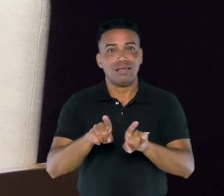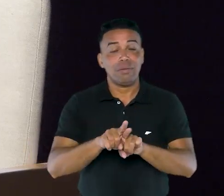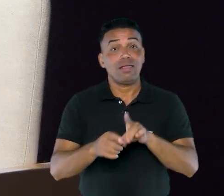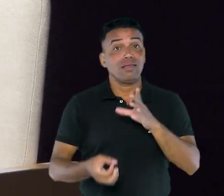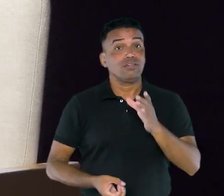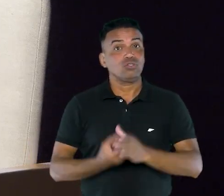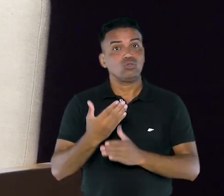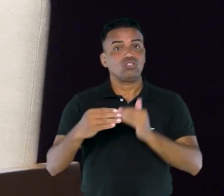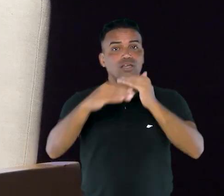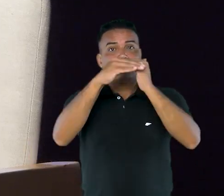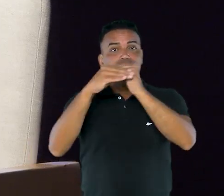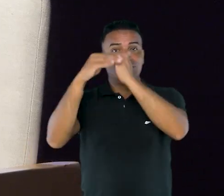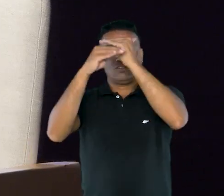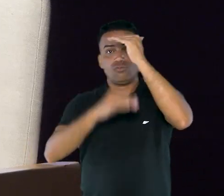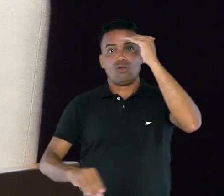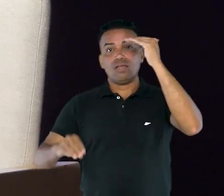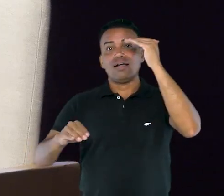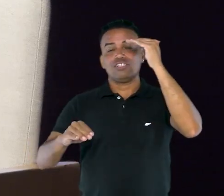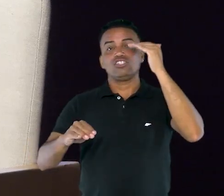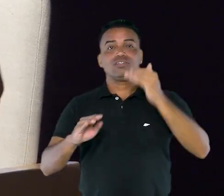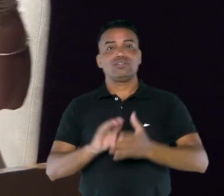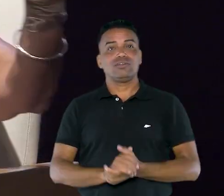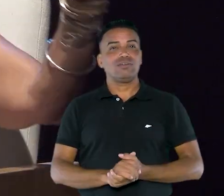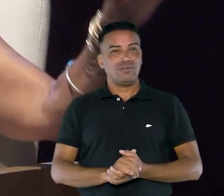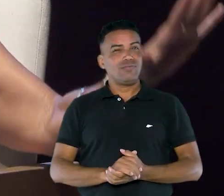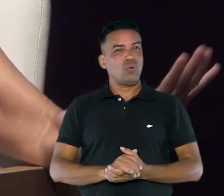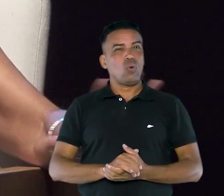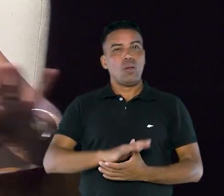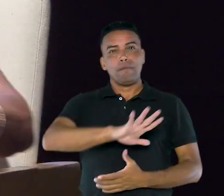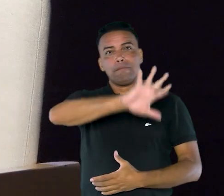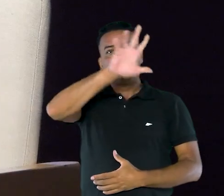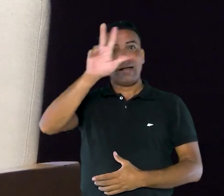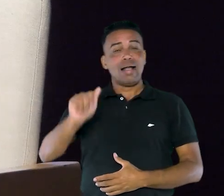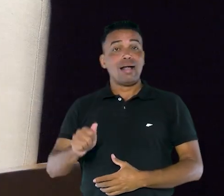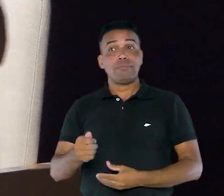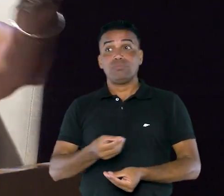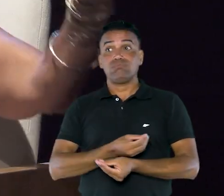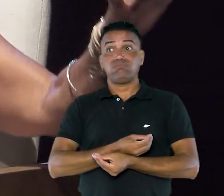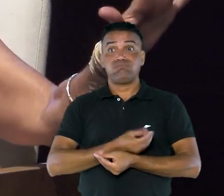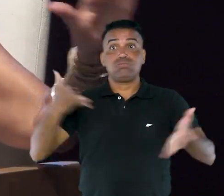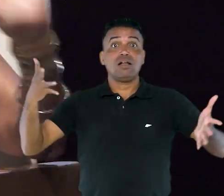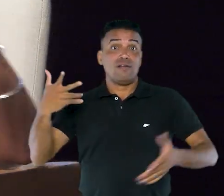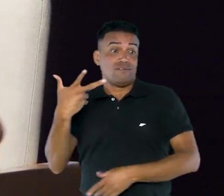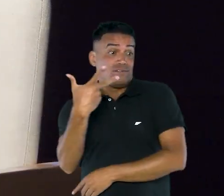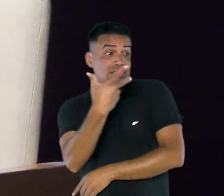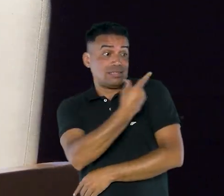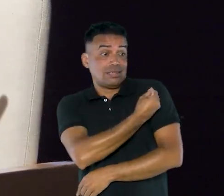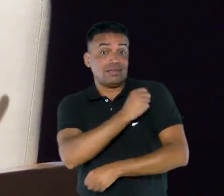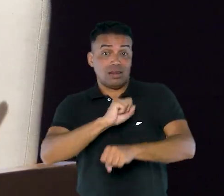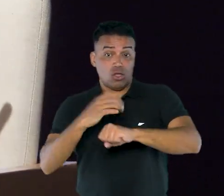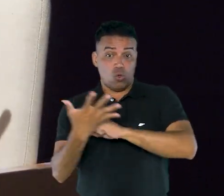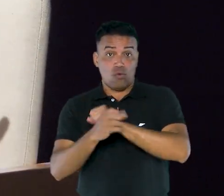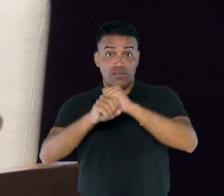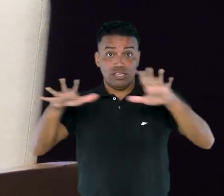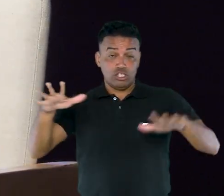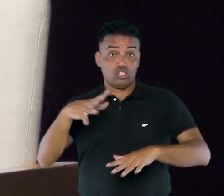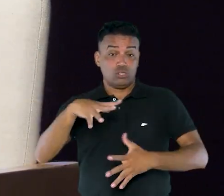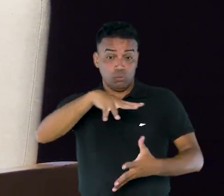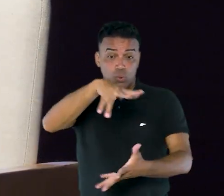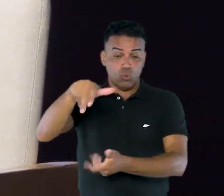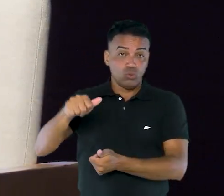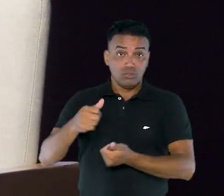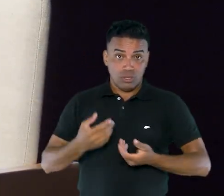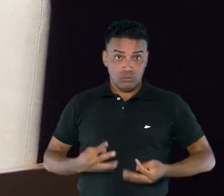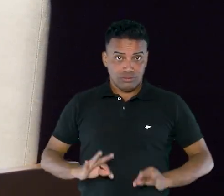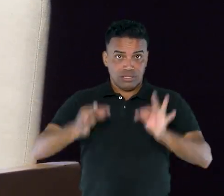também geradora de desigualdade. Olha o mapa da distribuição da vacina da Covid no mundo, e você vai entender que tecnologia